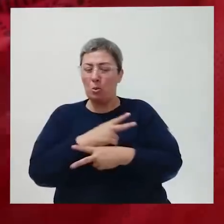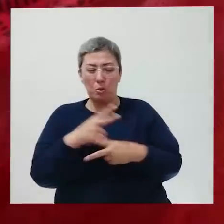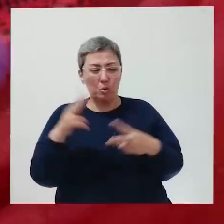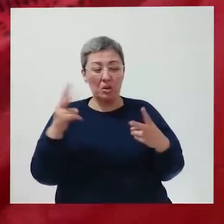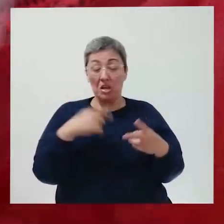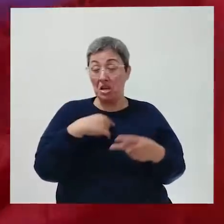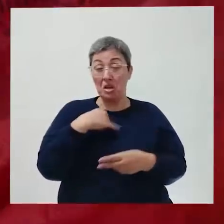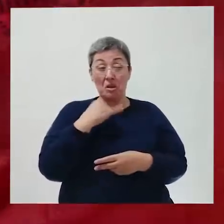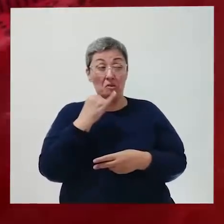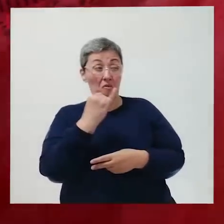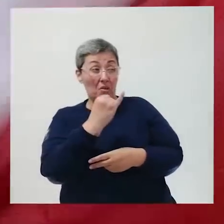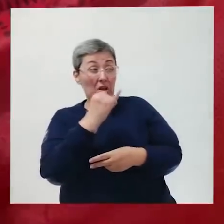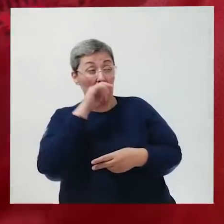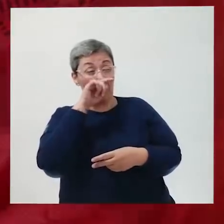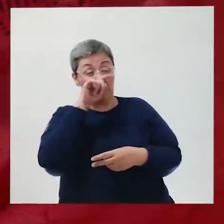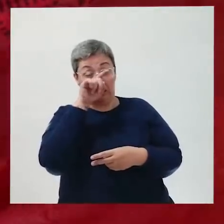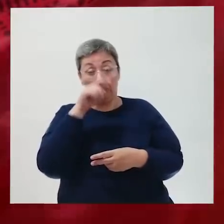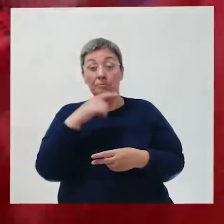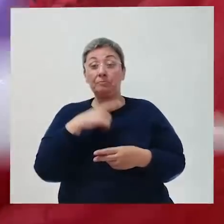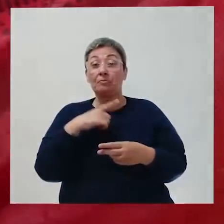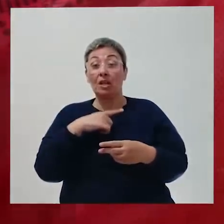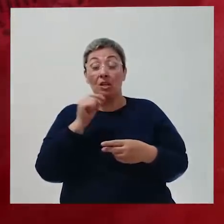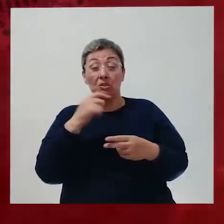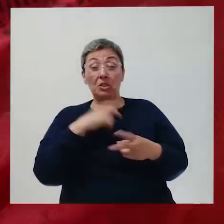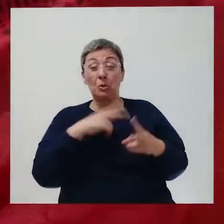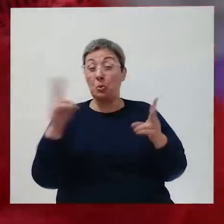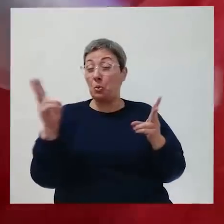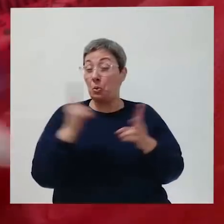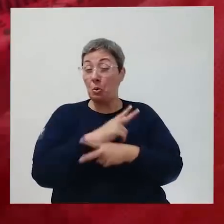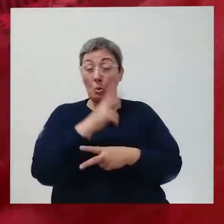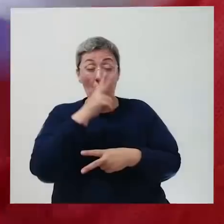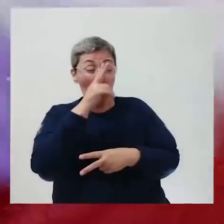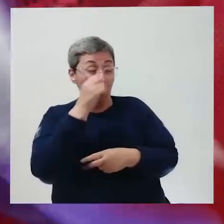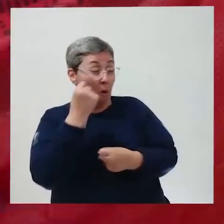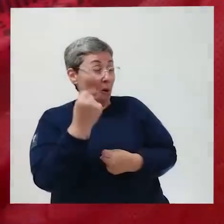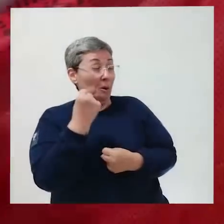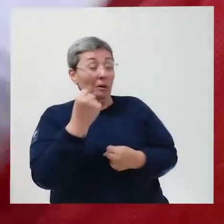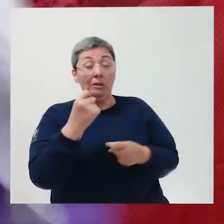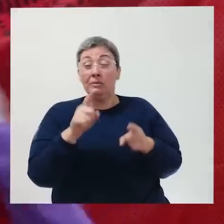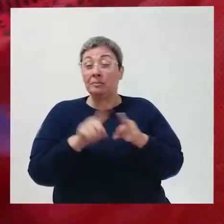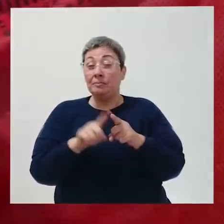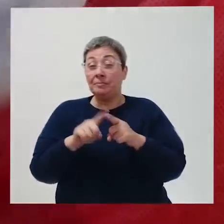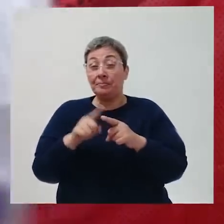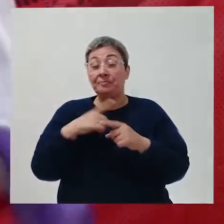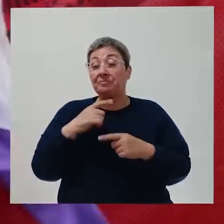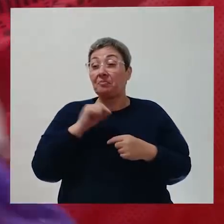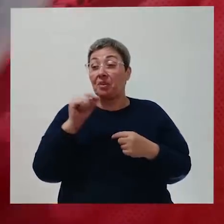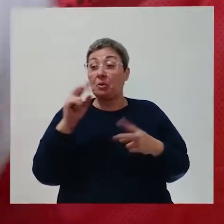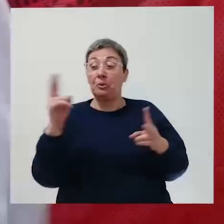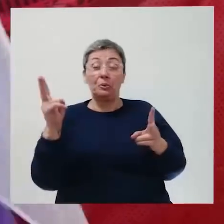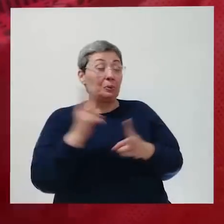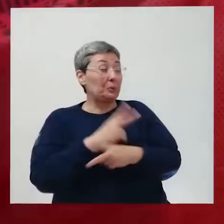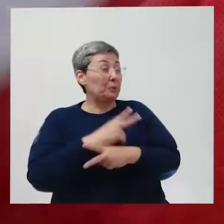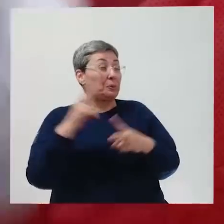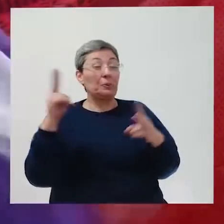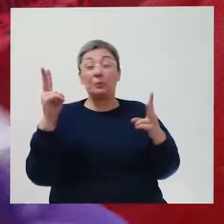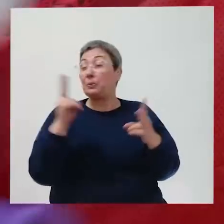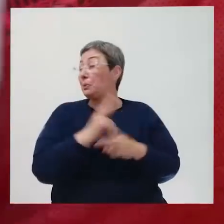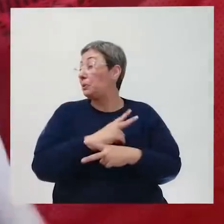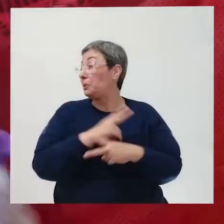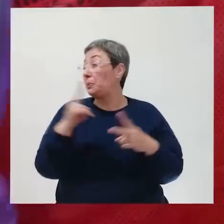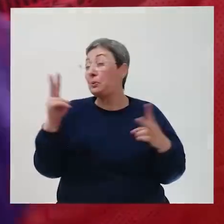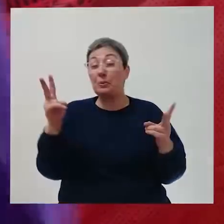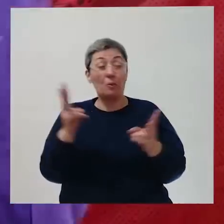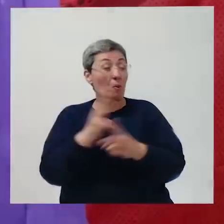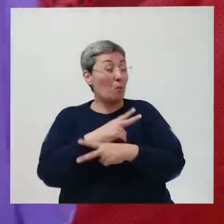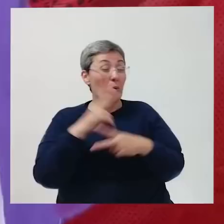Eu não te disse, sol, eu tenho muita força e o meu vento, o meu